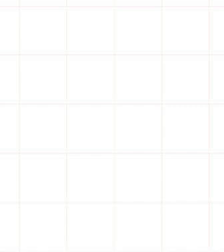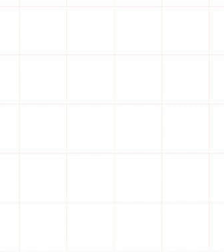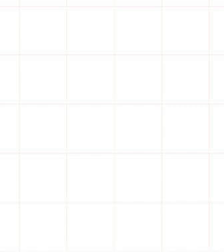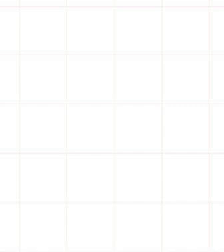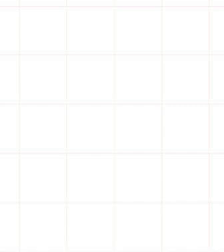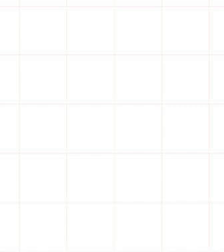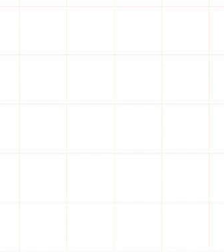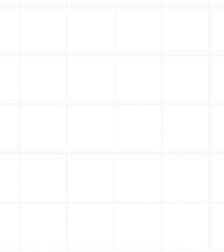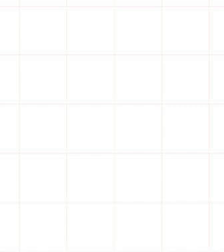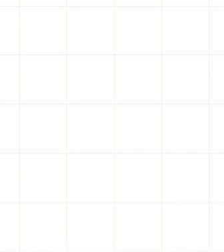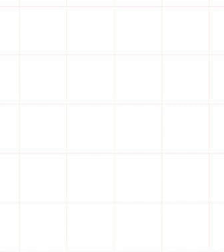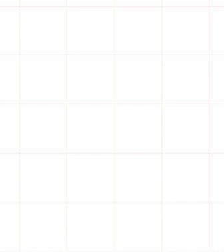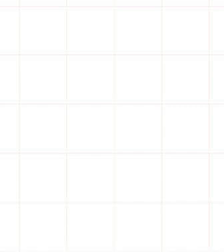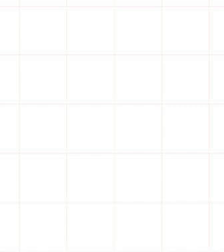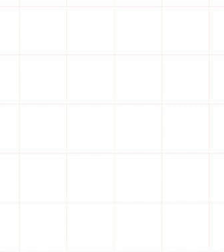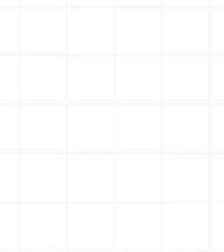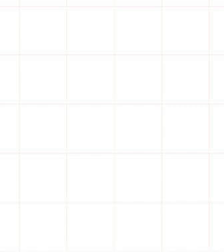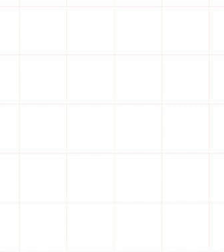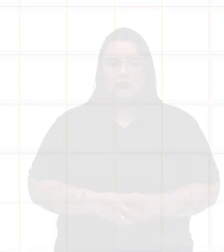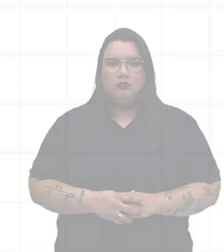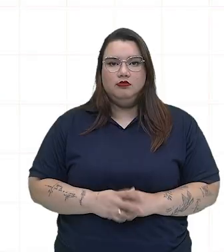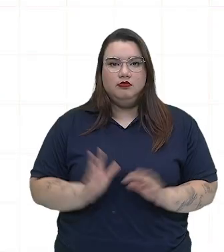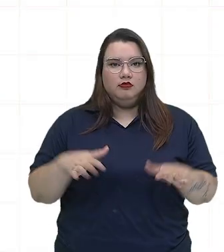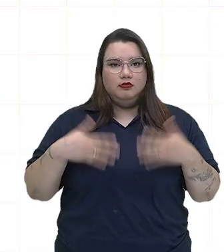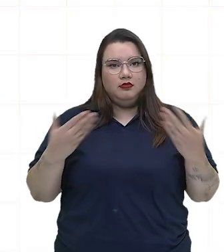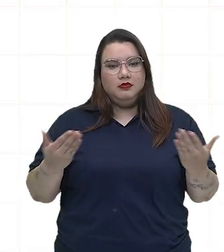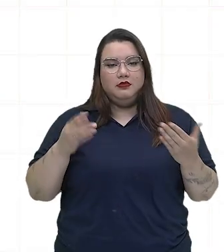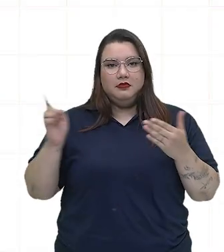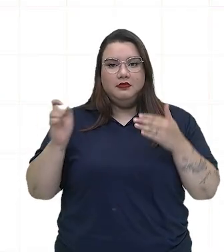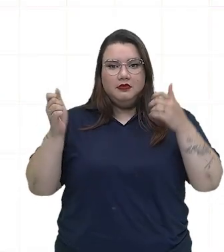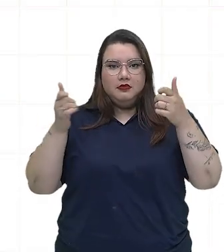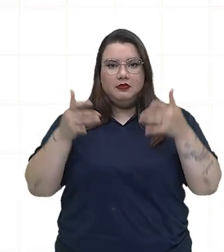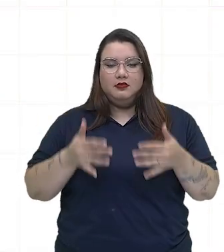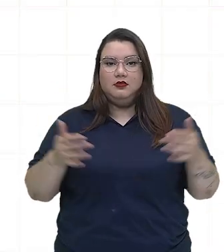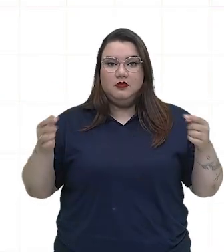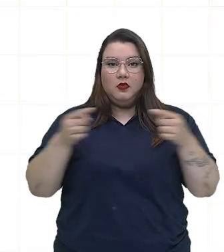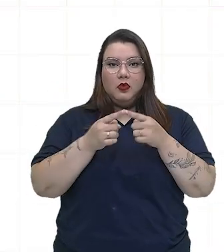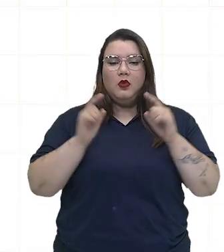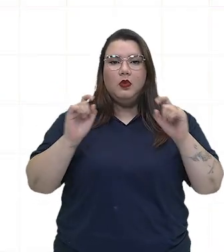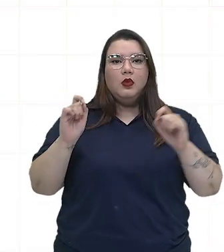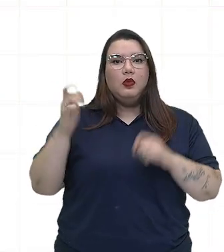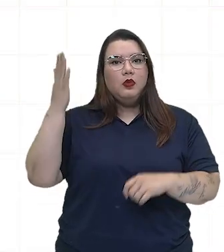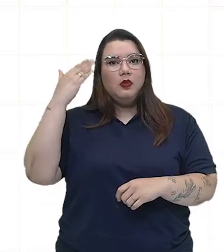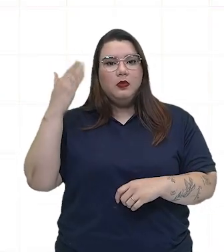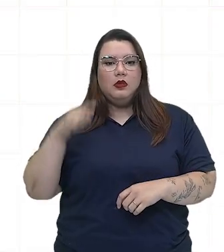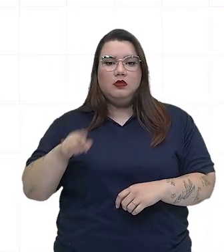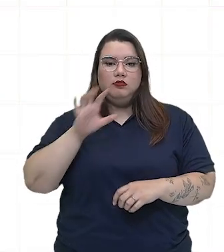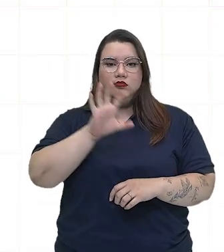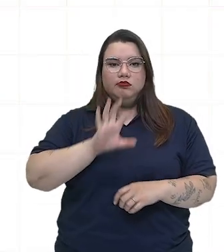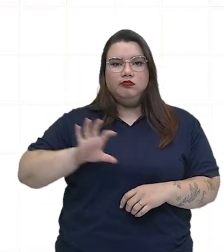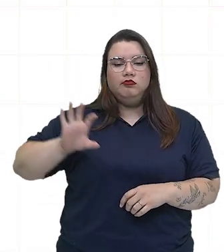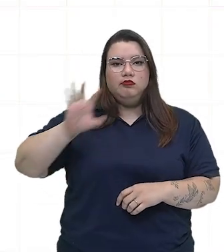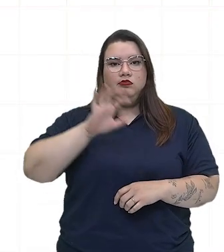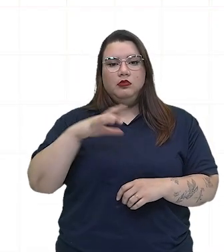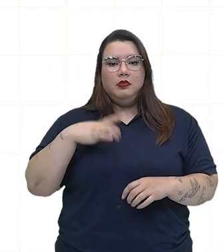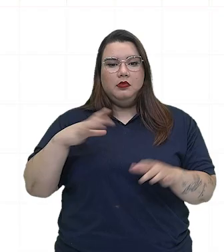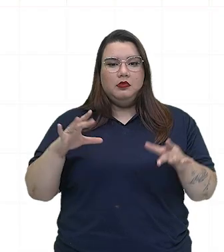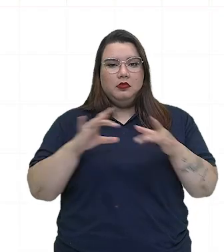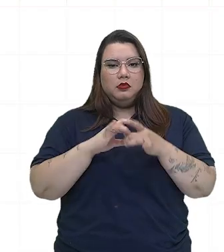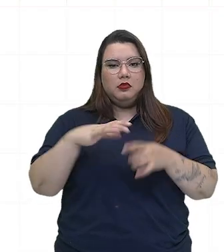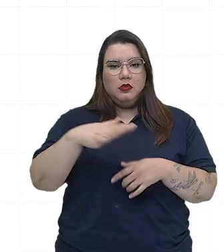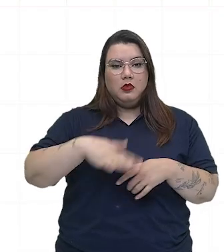a ideia de que no passado esses mesmos continentes eles estavam ali dentro da